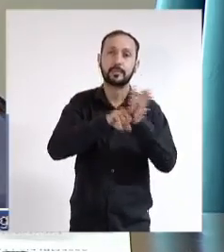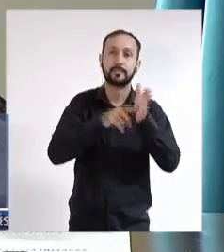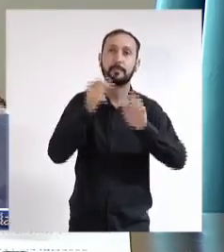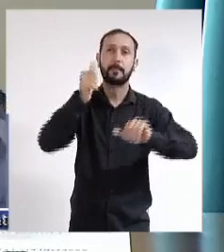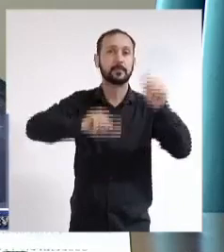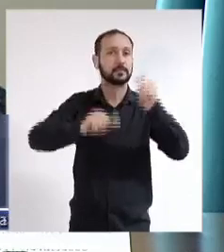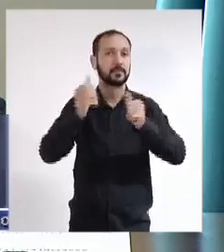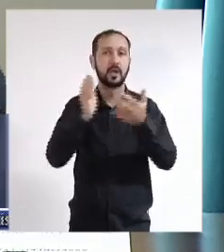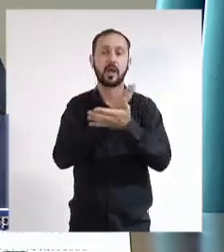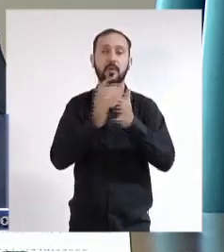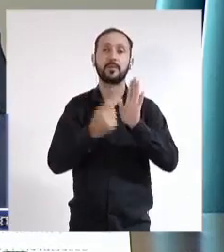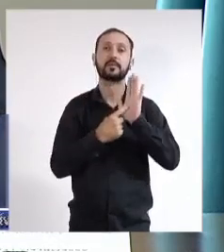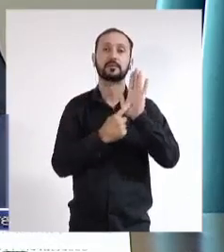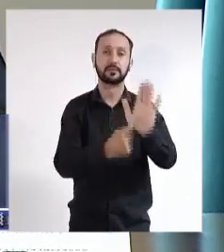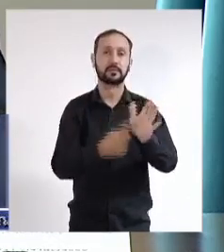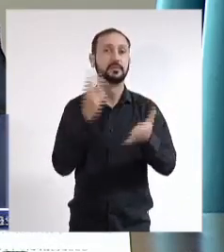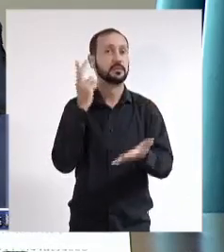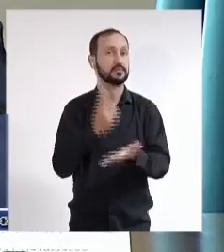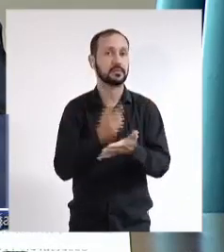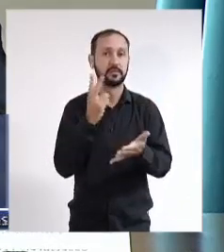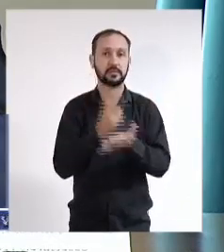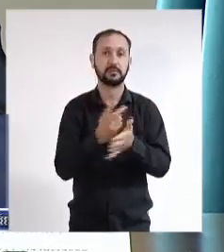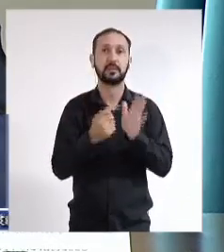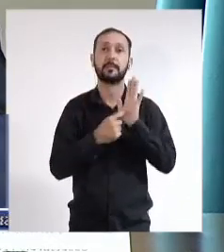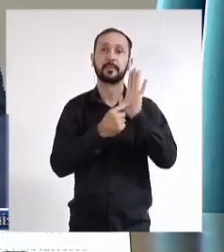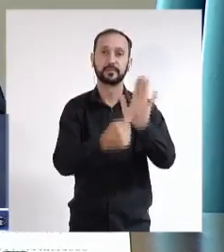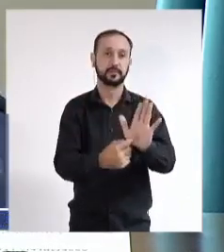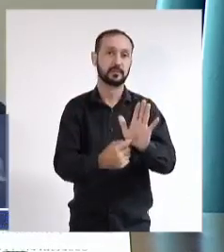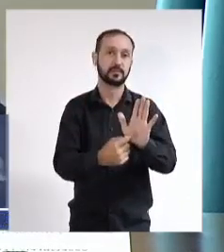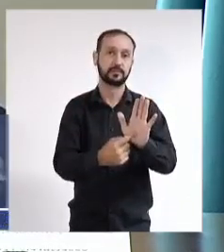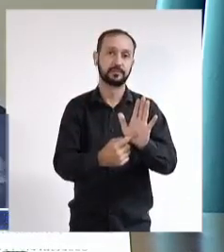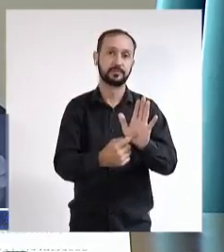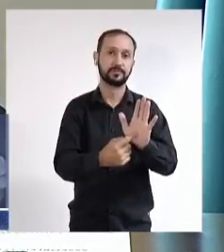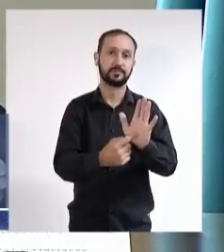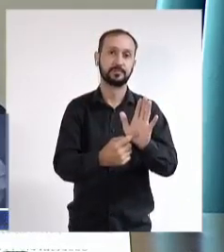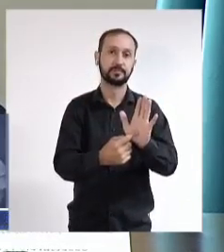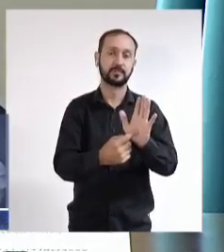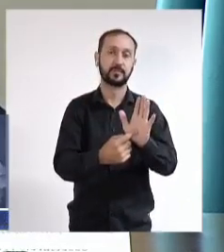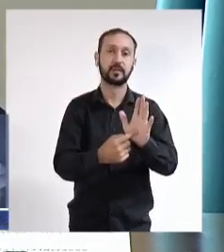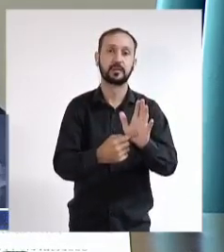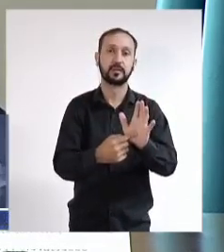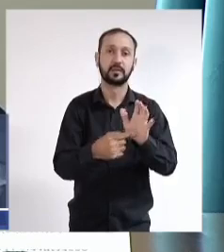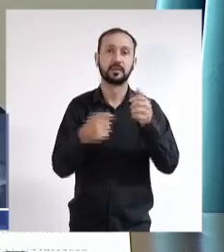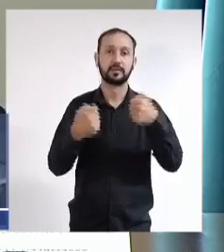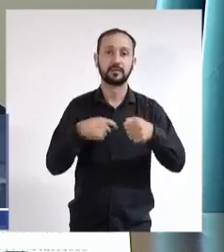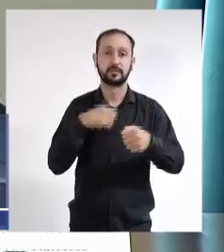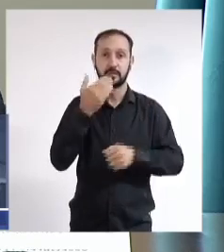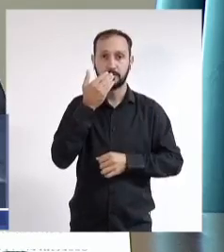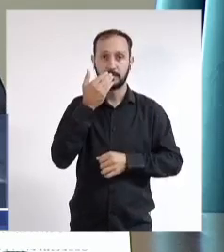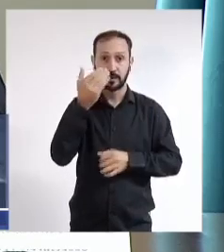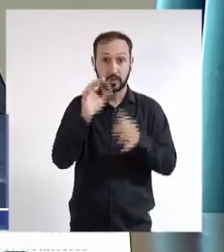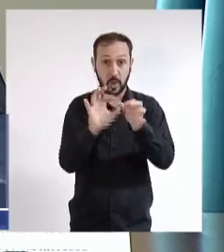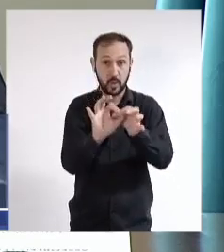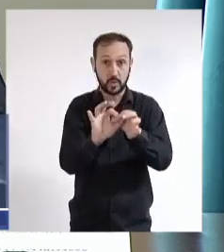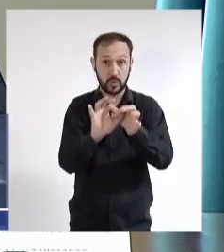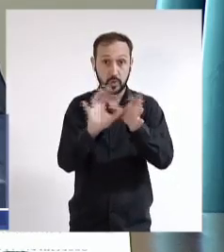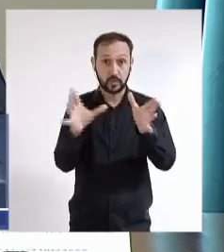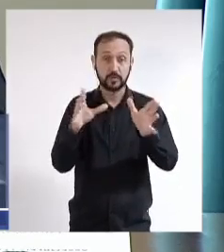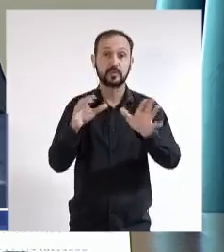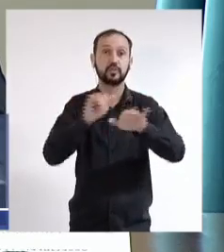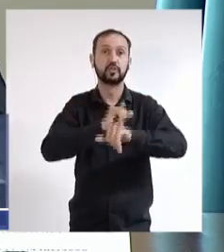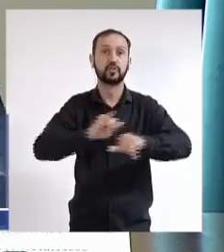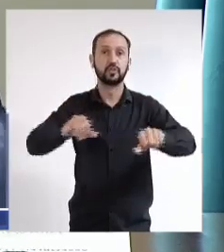apresentação e toda apresentação aqui nós vamos é pedir autorização de